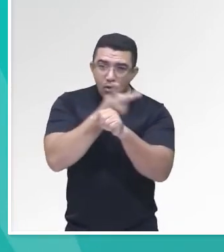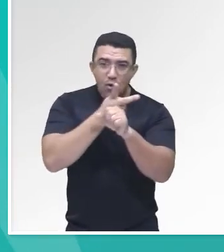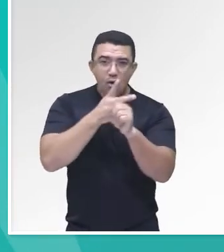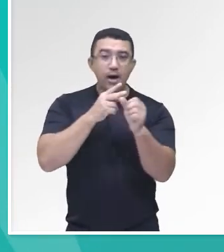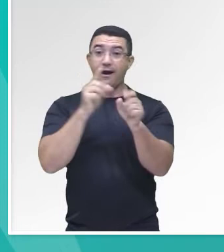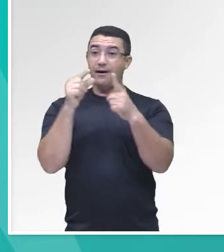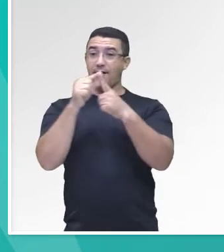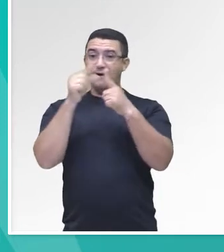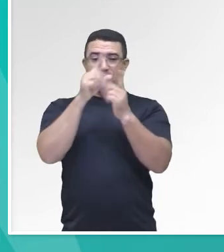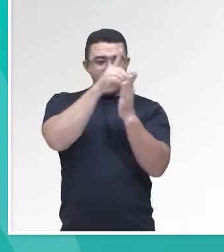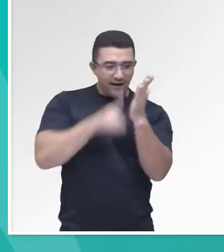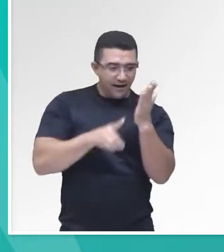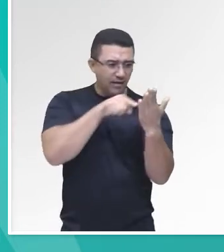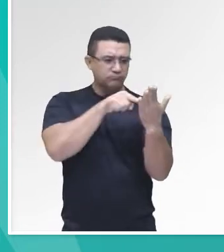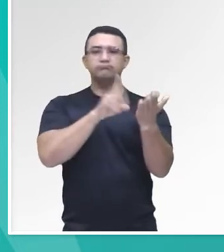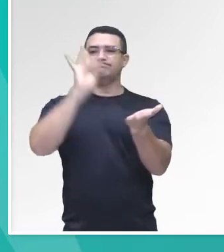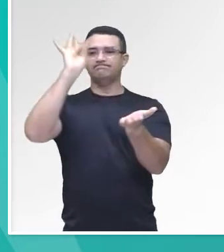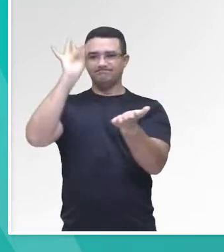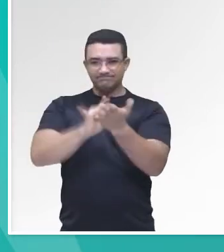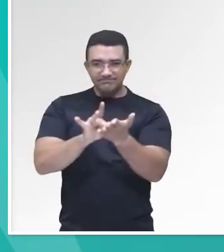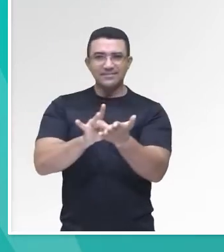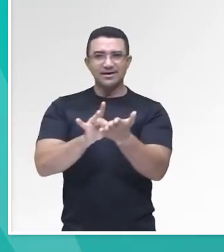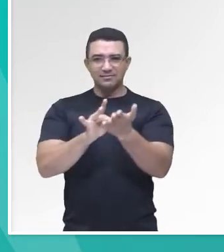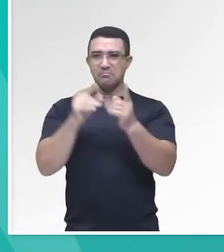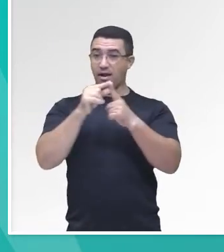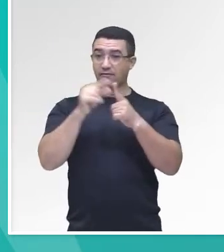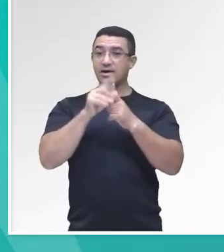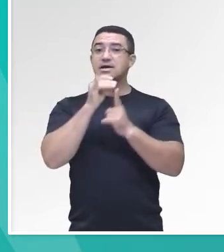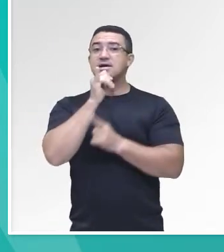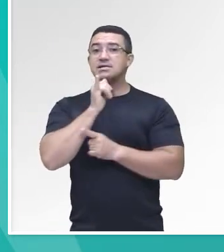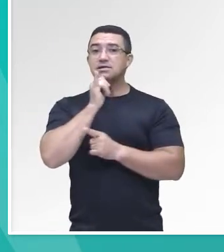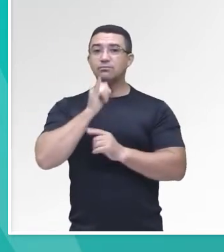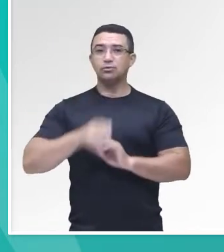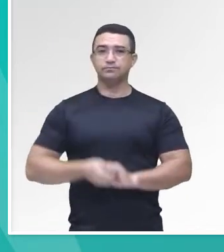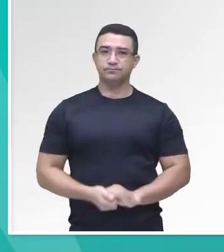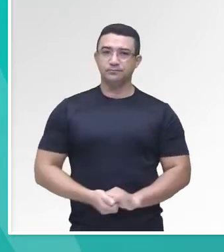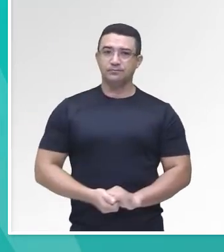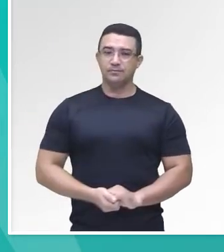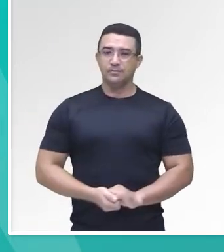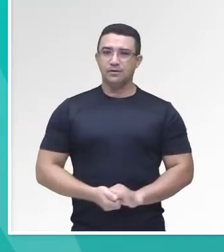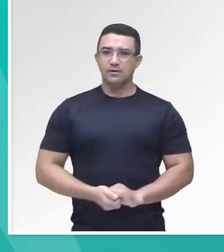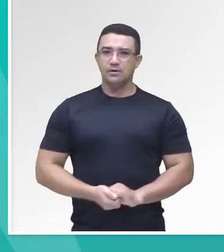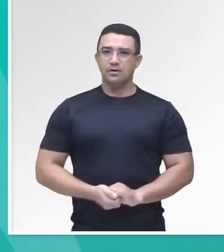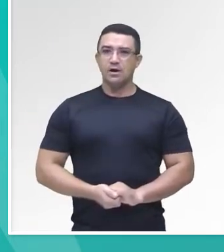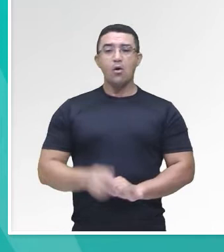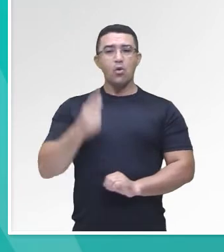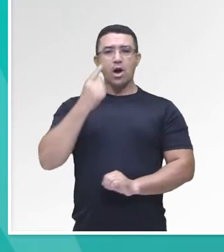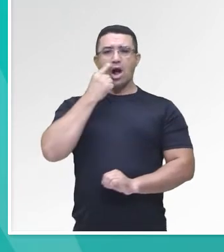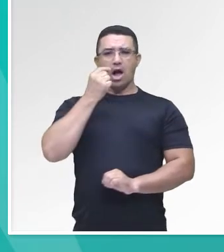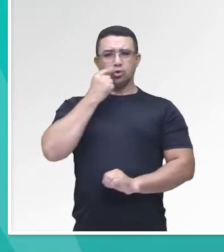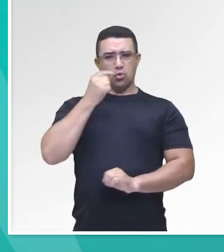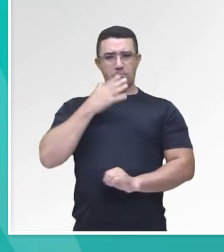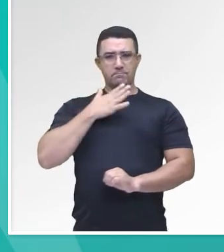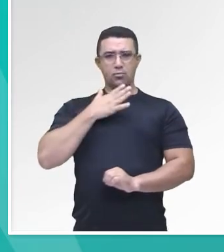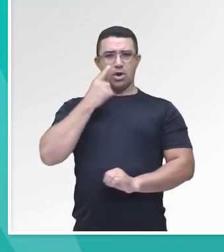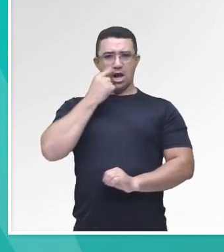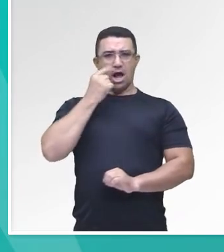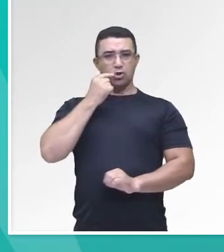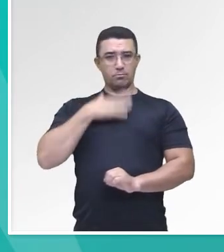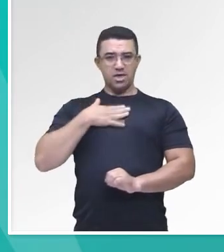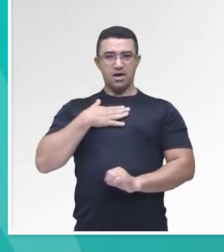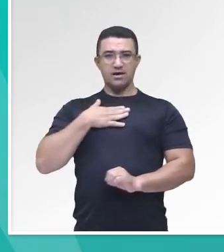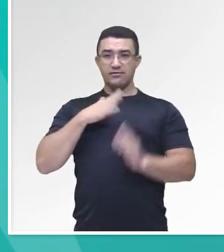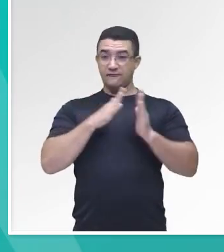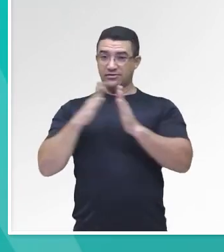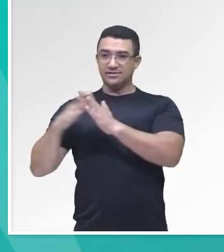palavra. Então, como exemplo, nós temos aí o exemplo, ó, o gato da vizinha